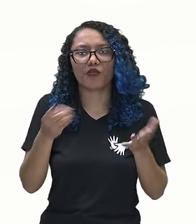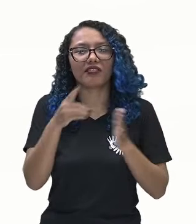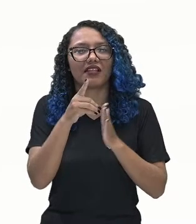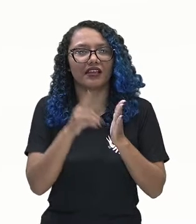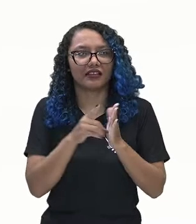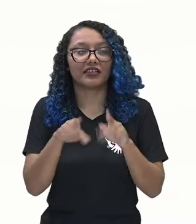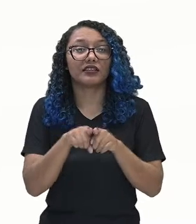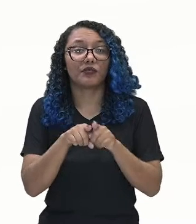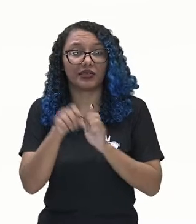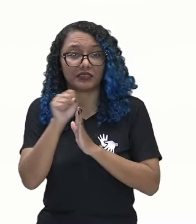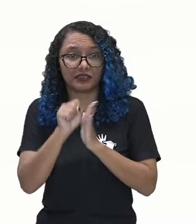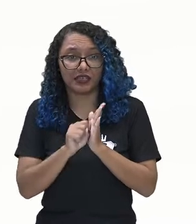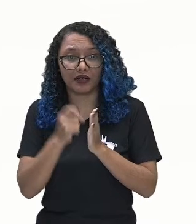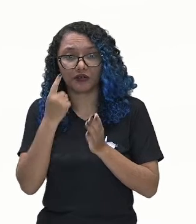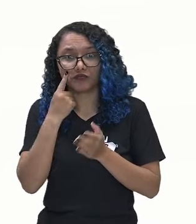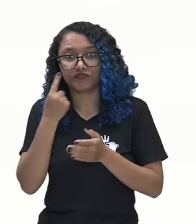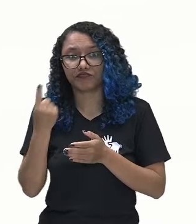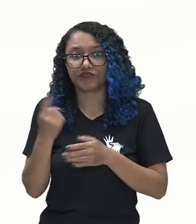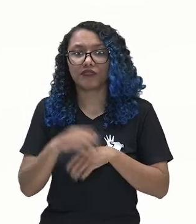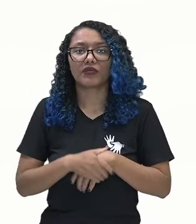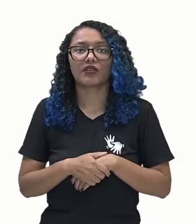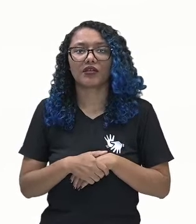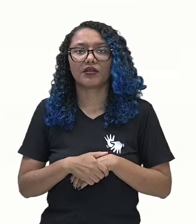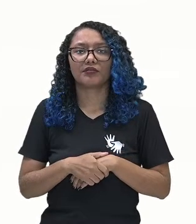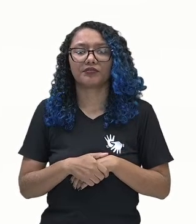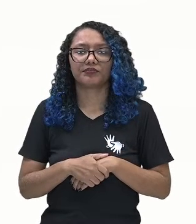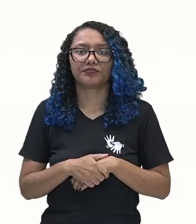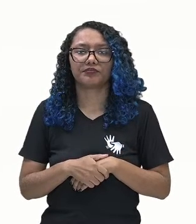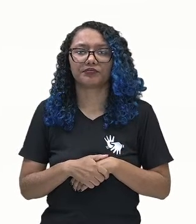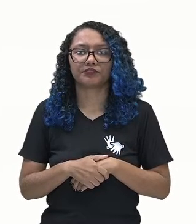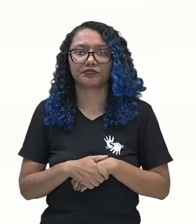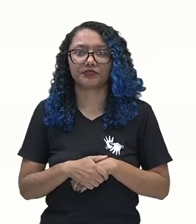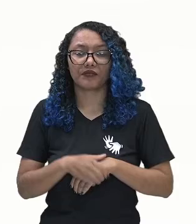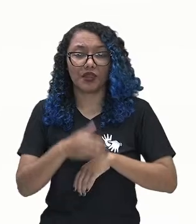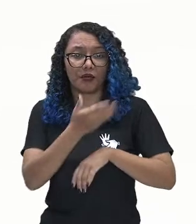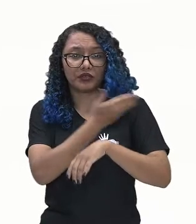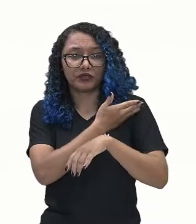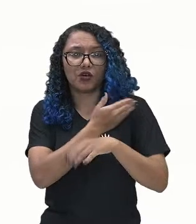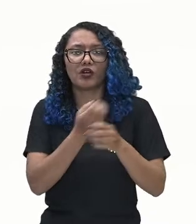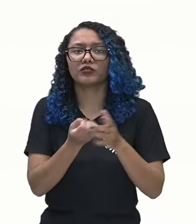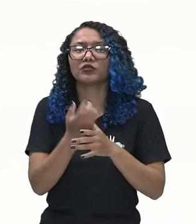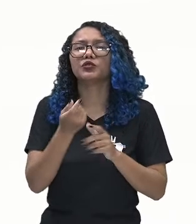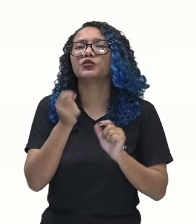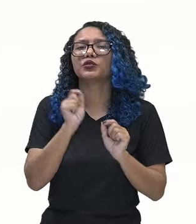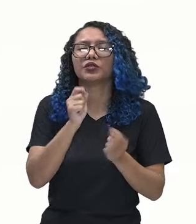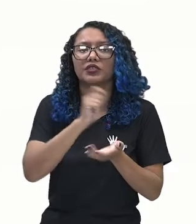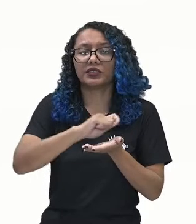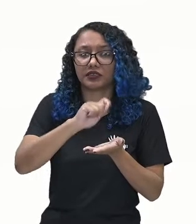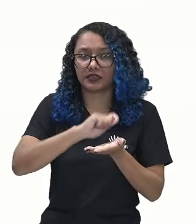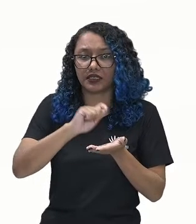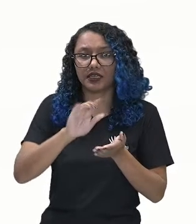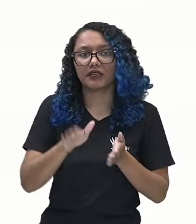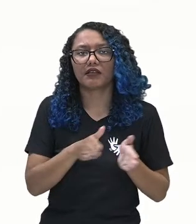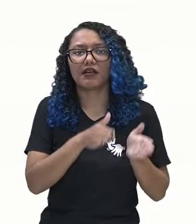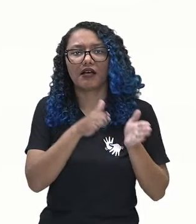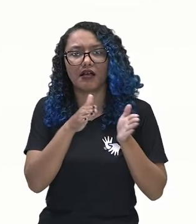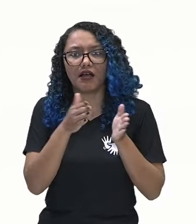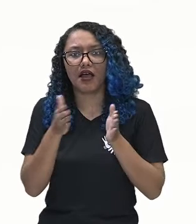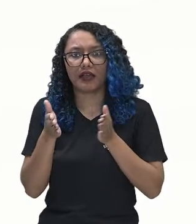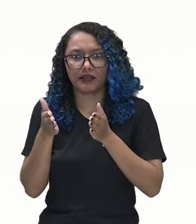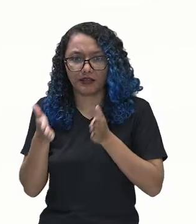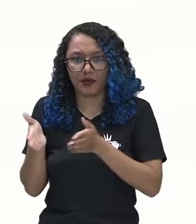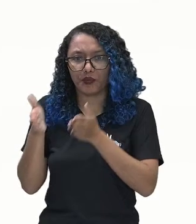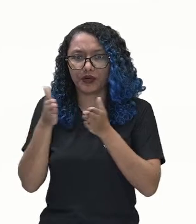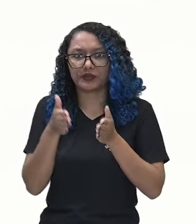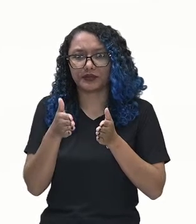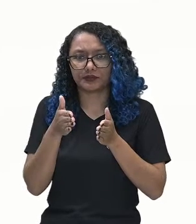pré-história, 4.000 antes de Cristo, né? Nós temos o surgimento da escrita, logo depois a Idade Antiga, né? E a gente tem